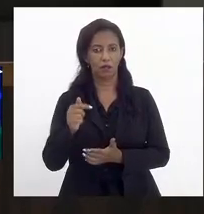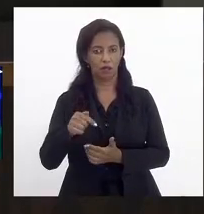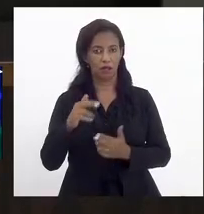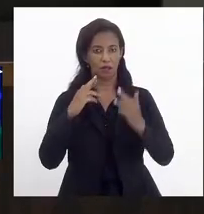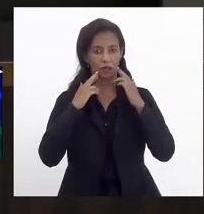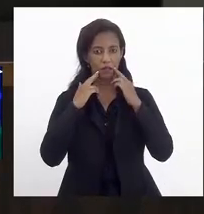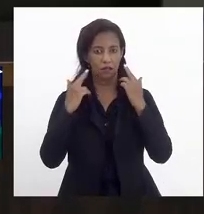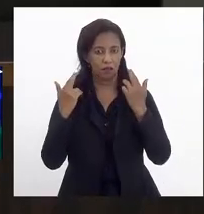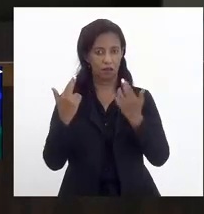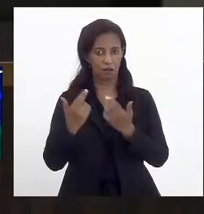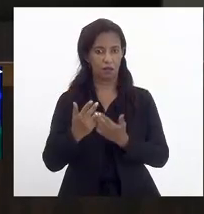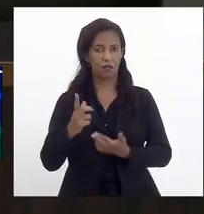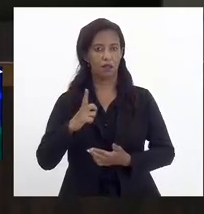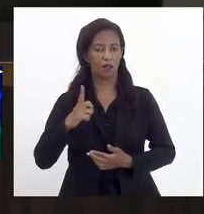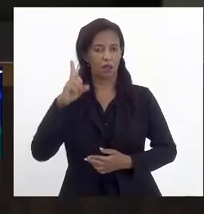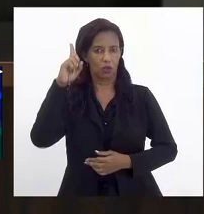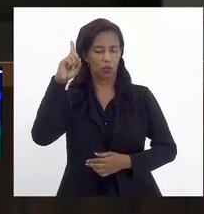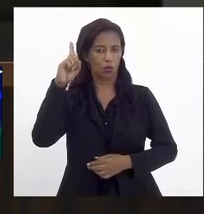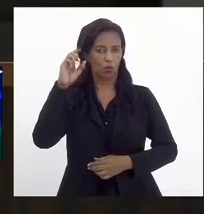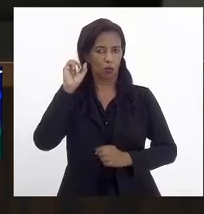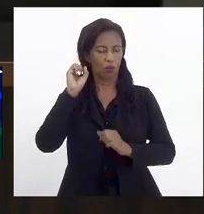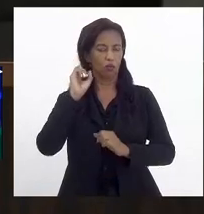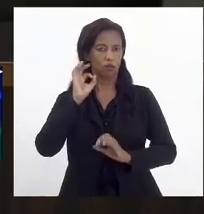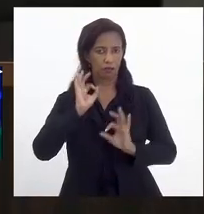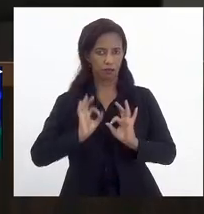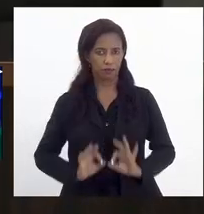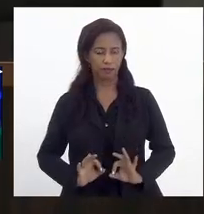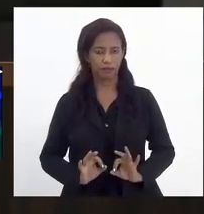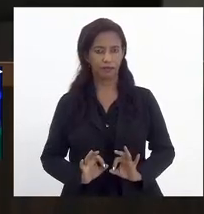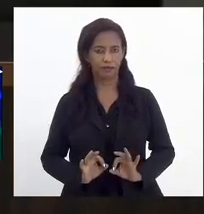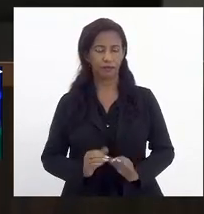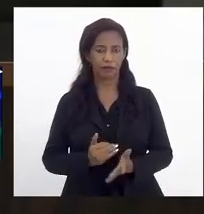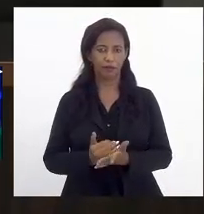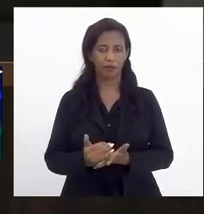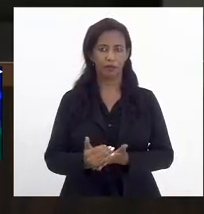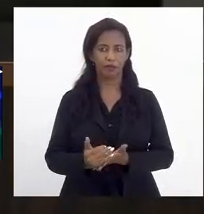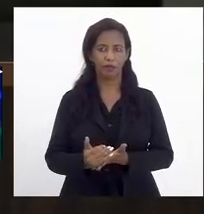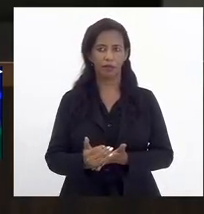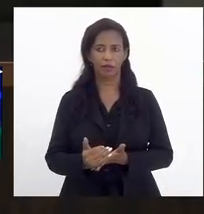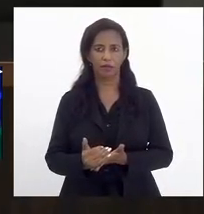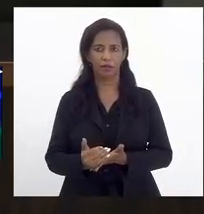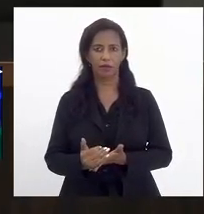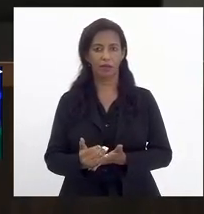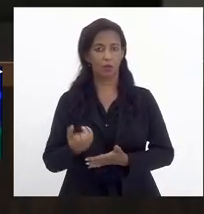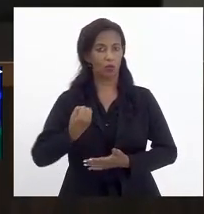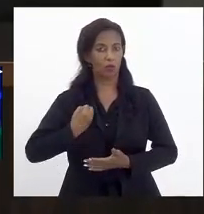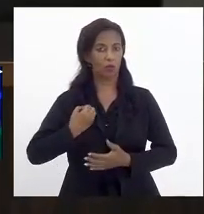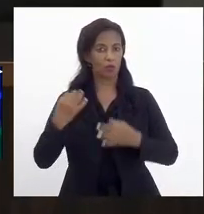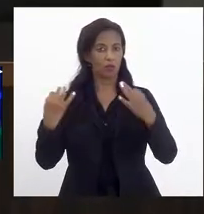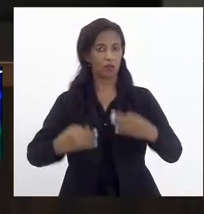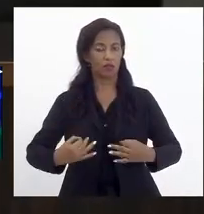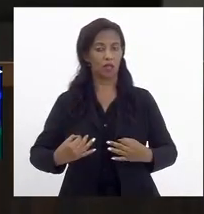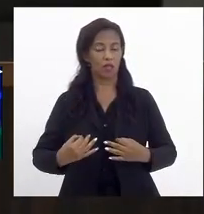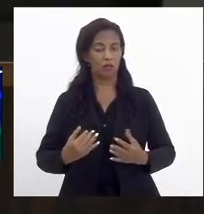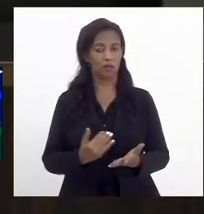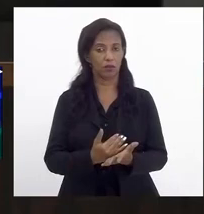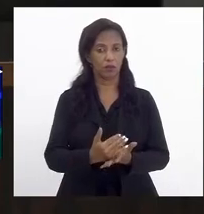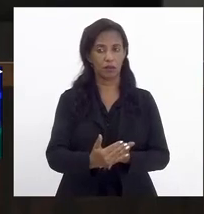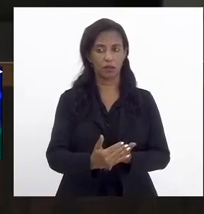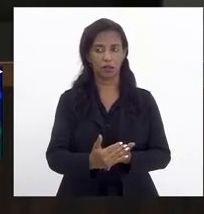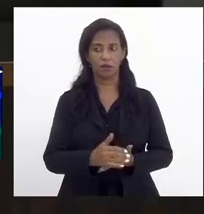esse expediente Inicial porque a número Legal Para darmos início a esta sessão então estamos começando o expediente